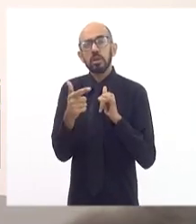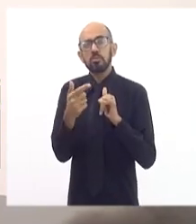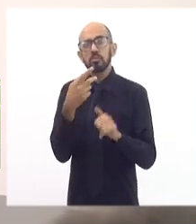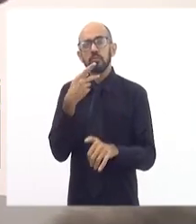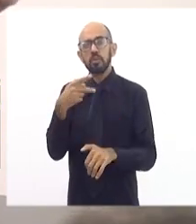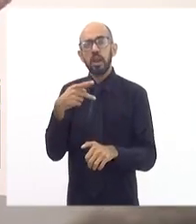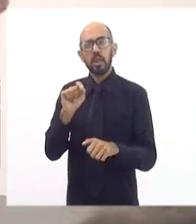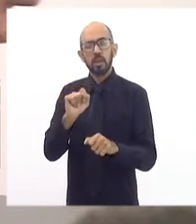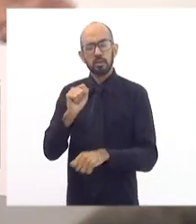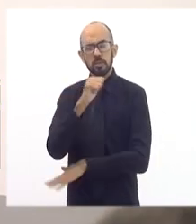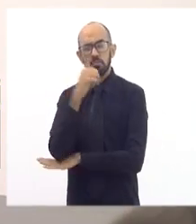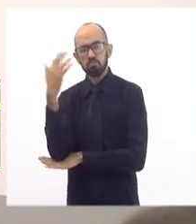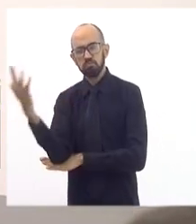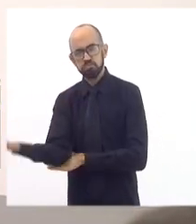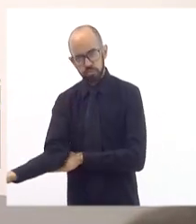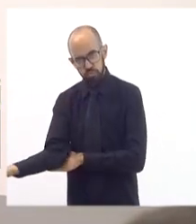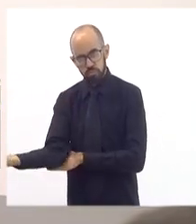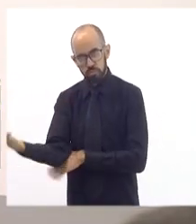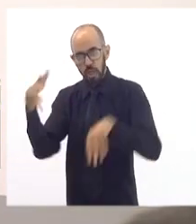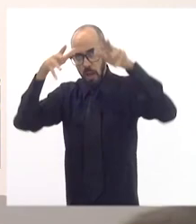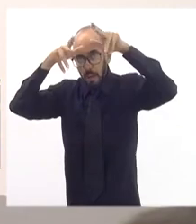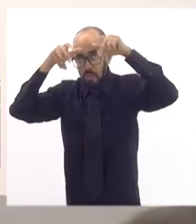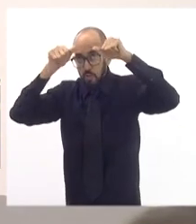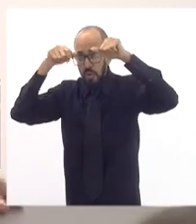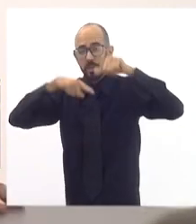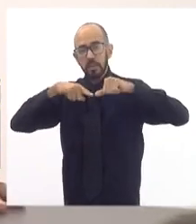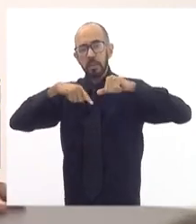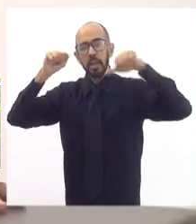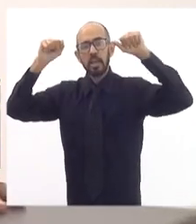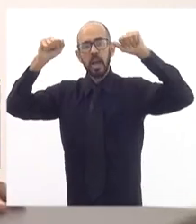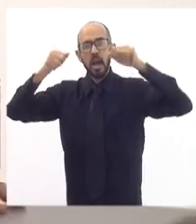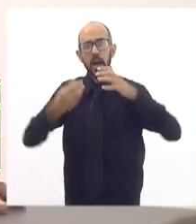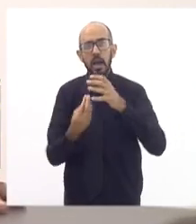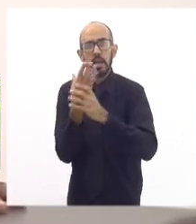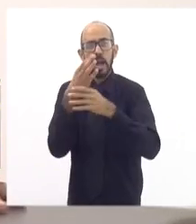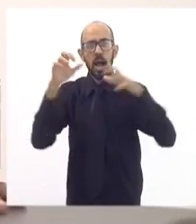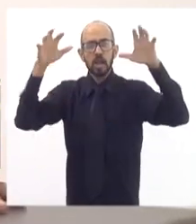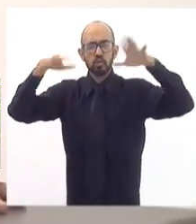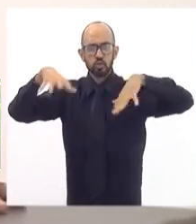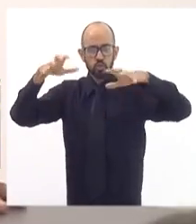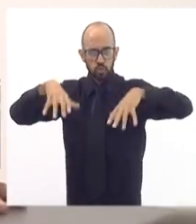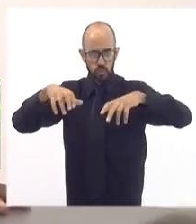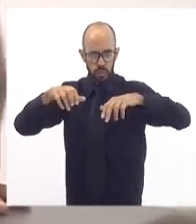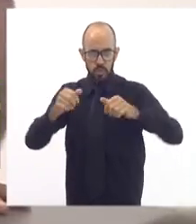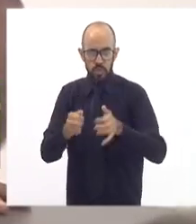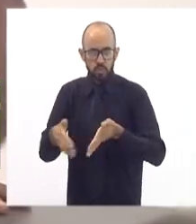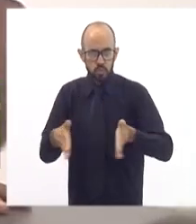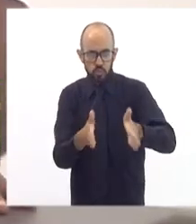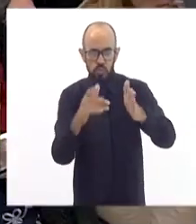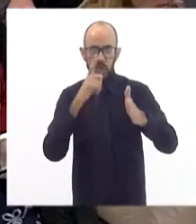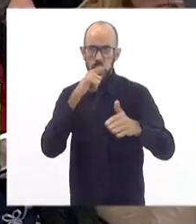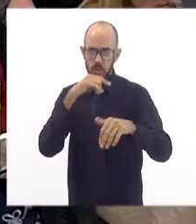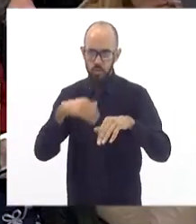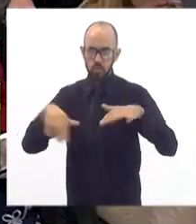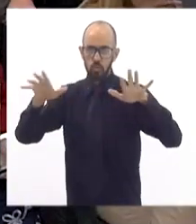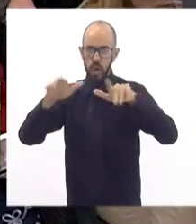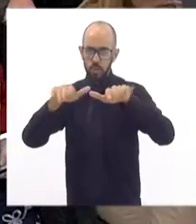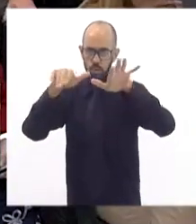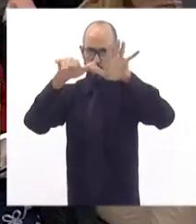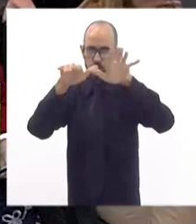tratando do desmatamento da Amazônia que traz água de lá pagar nos rios voadores é isso obrigado